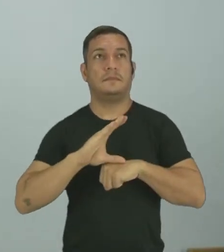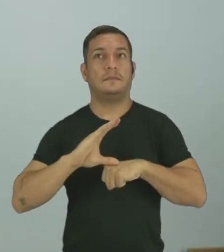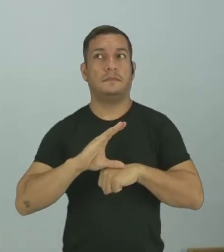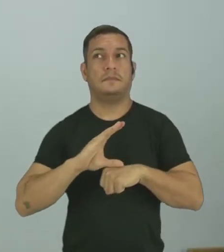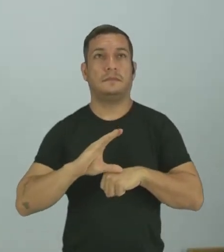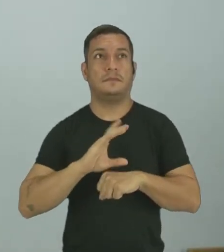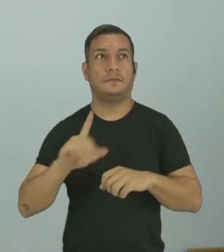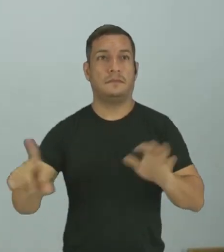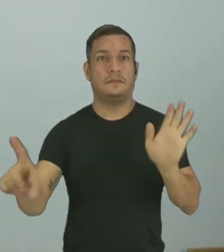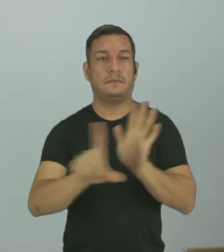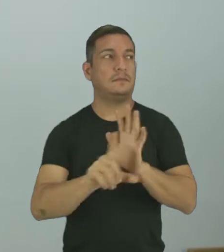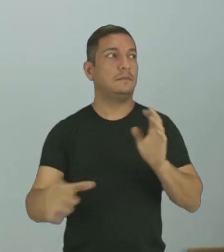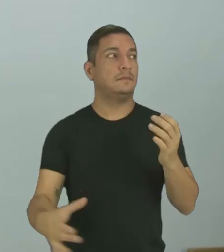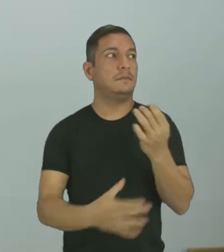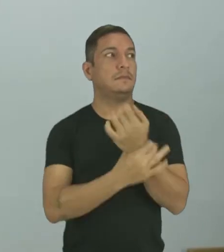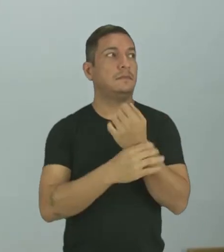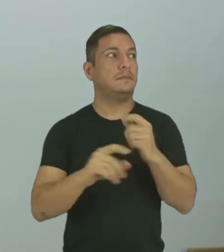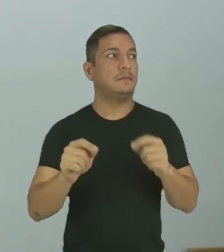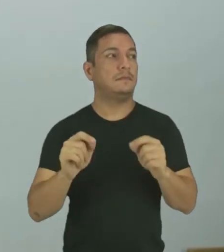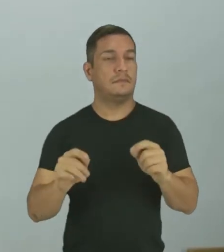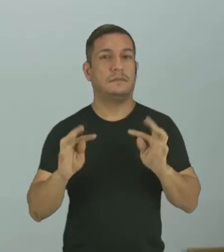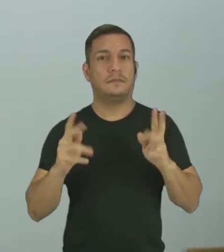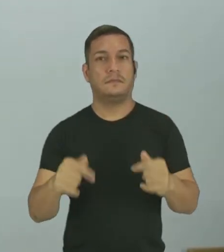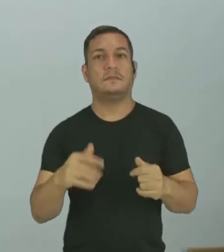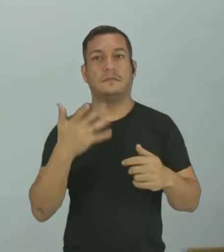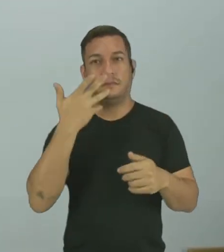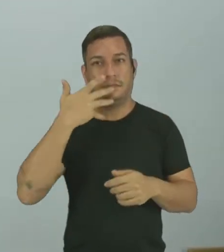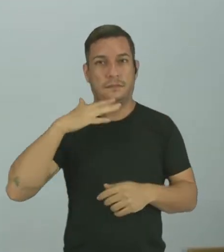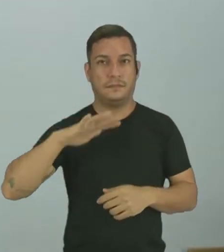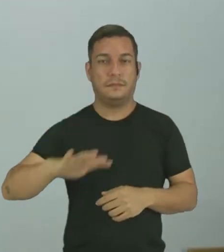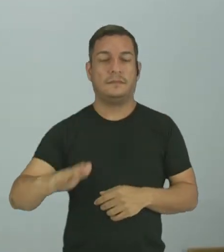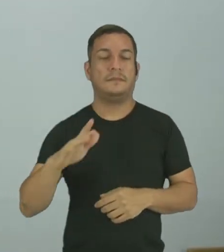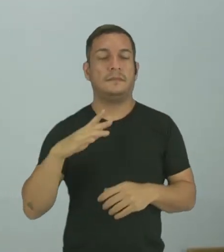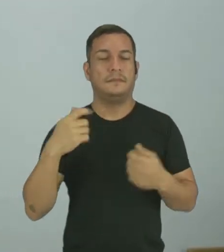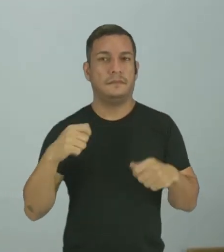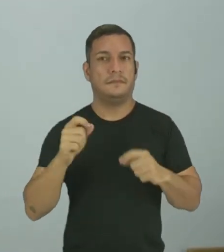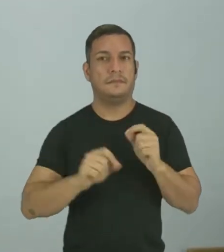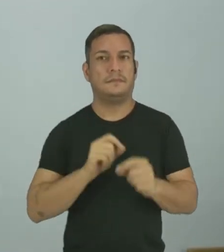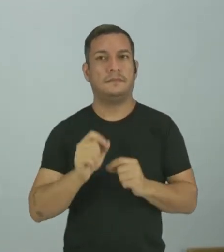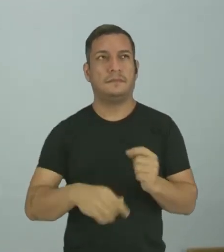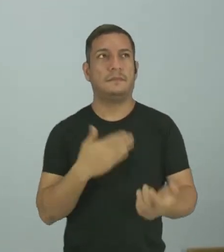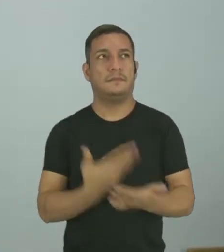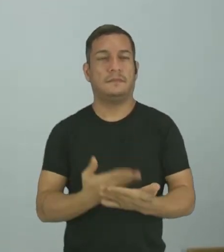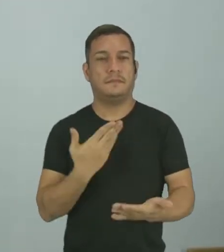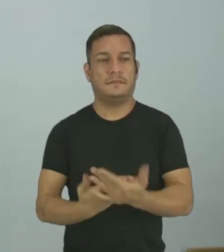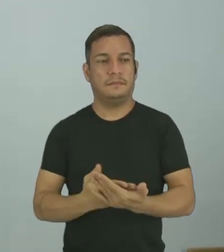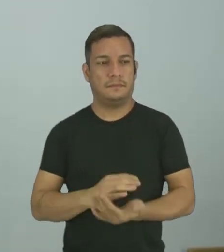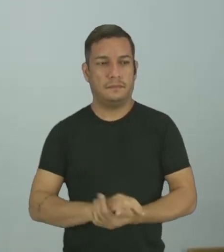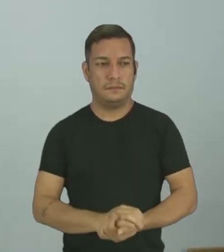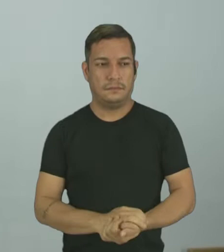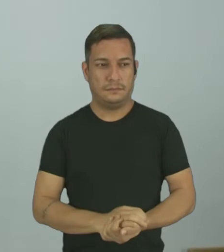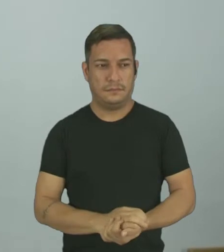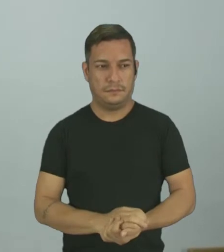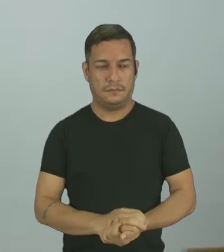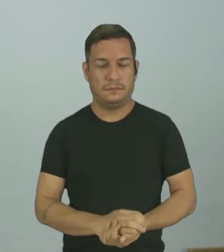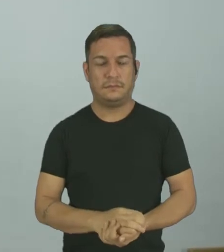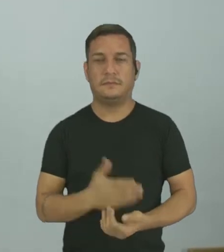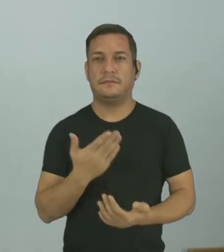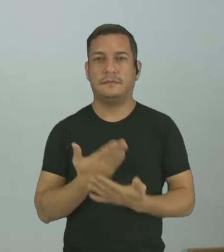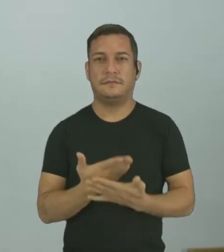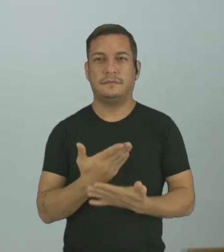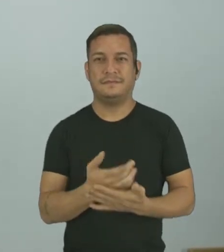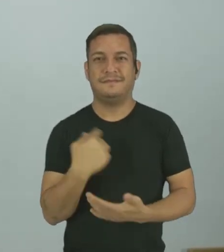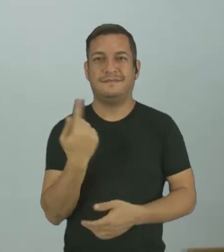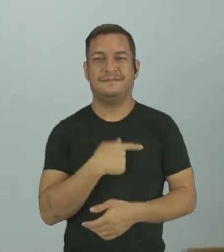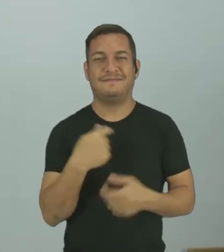é uma lei que garante que todas as crianças devem estudar. E para estudar,